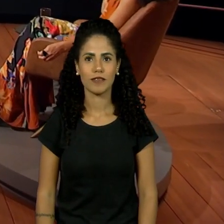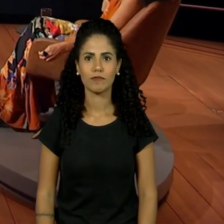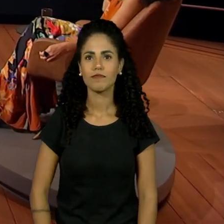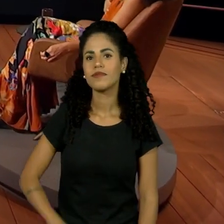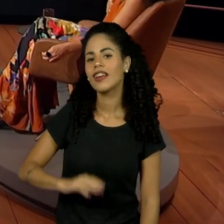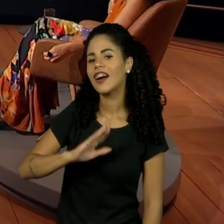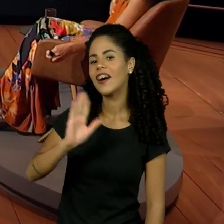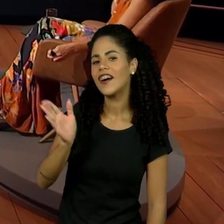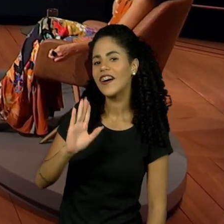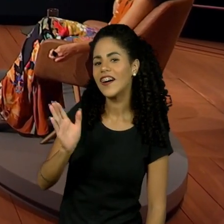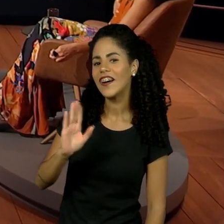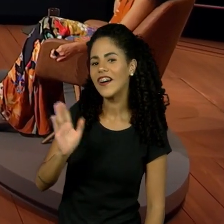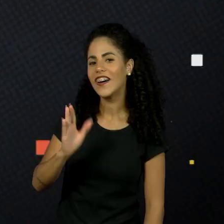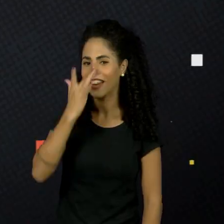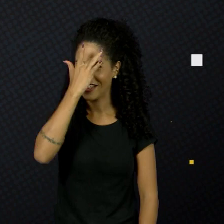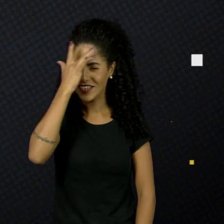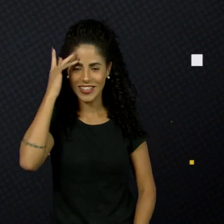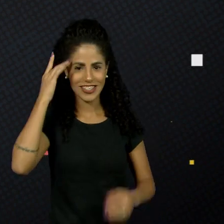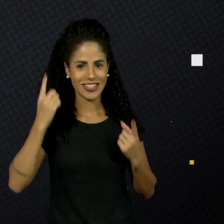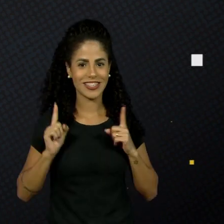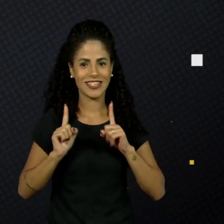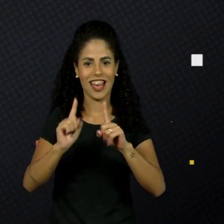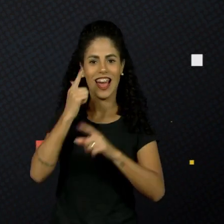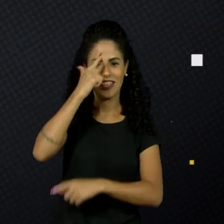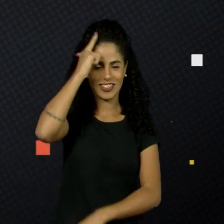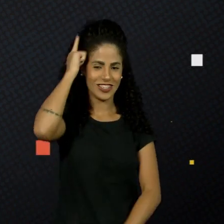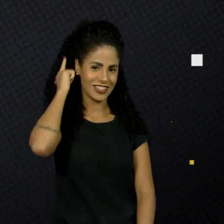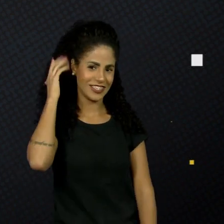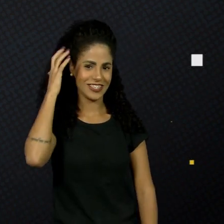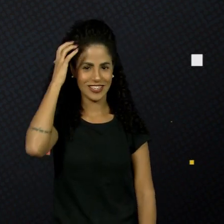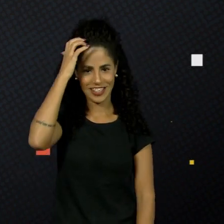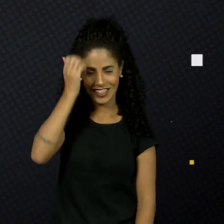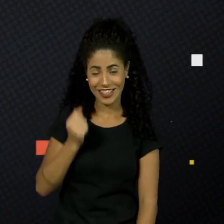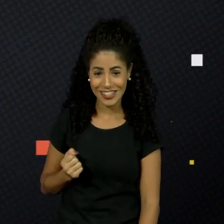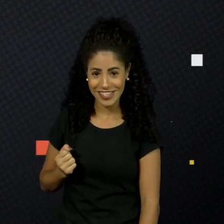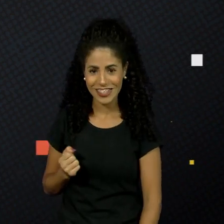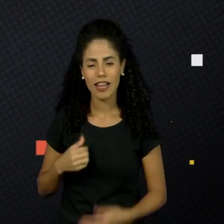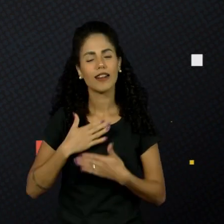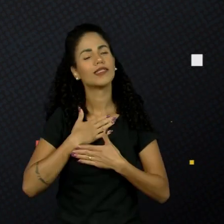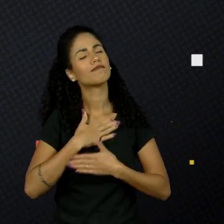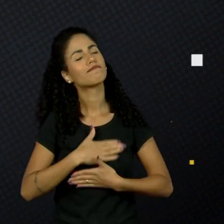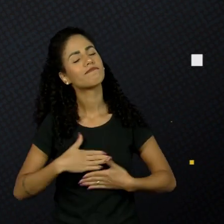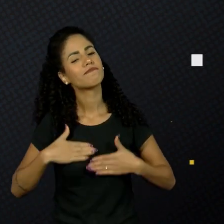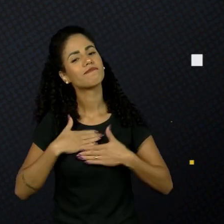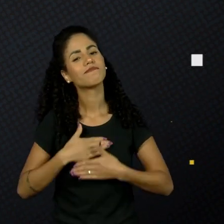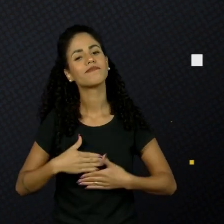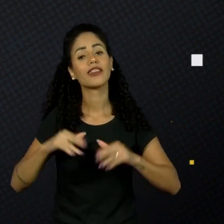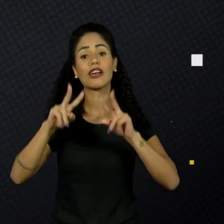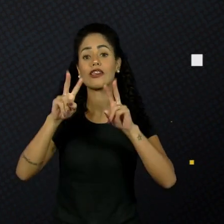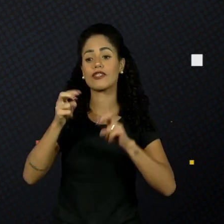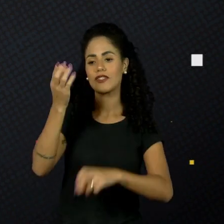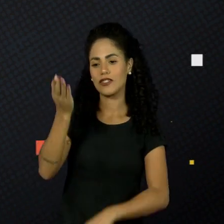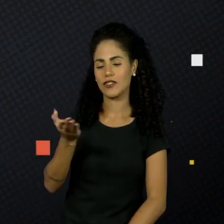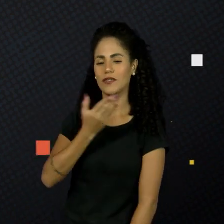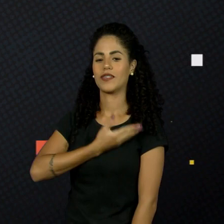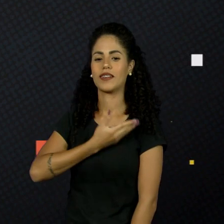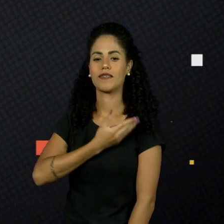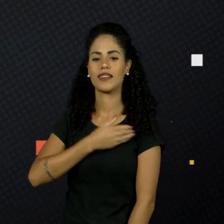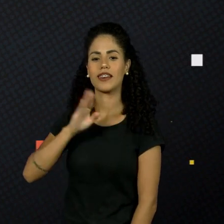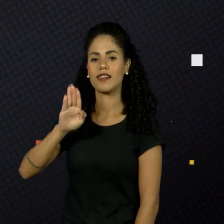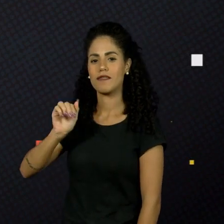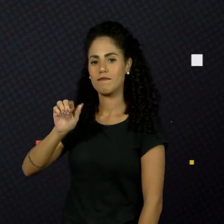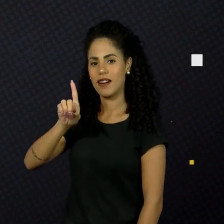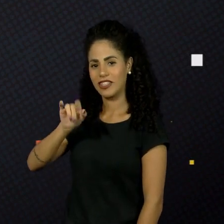Olá, amigos do Persona, Atílio, todo o pessoal. É um prazer aqui estar falando da Badi Assad, Baduca para os